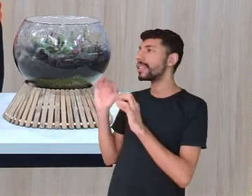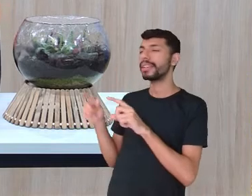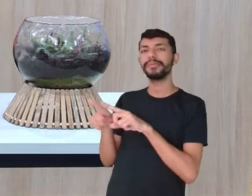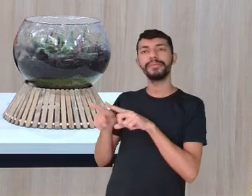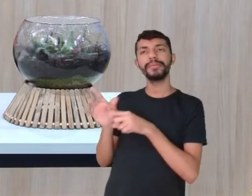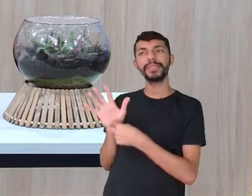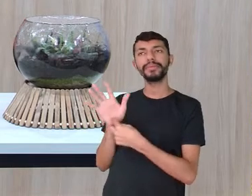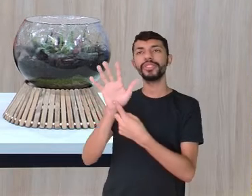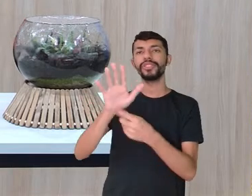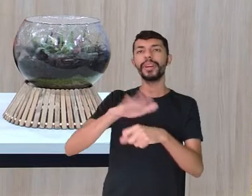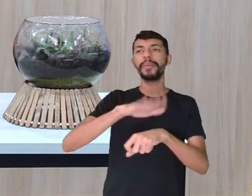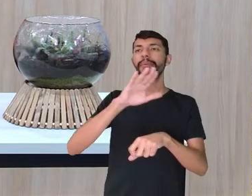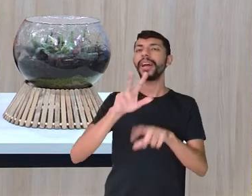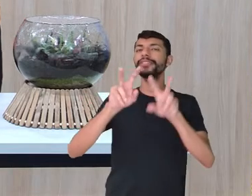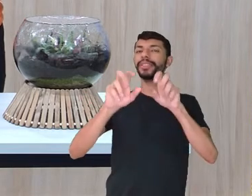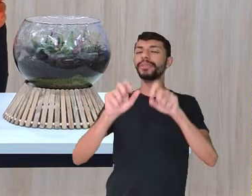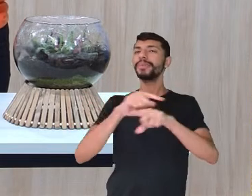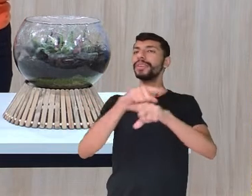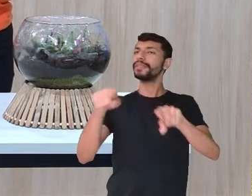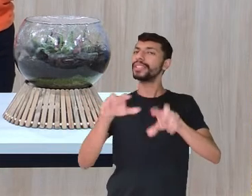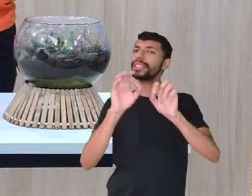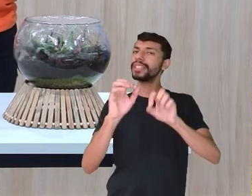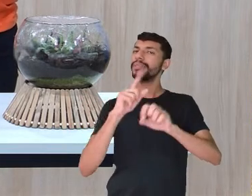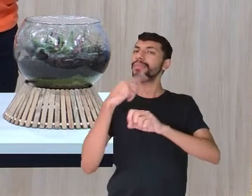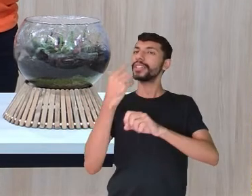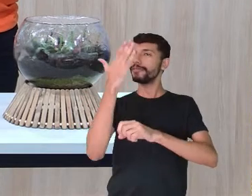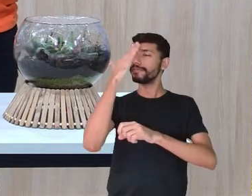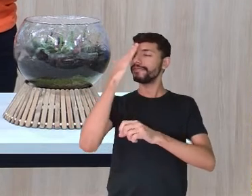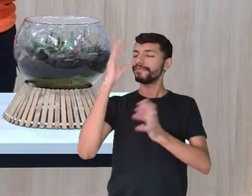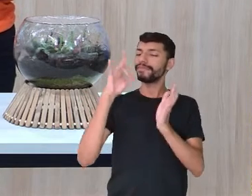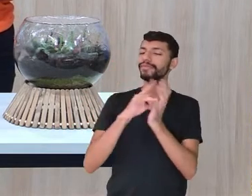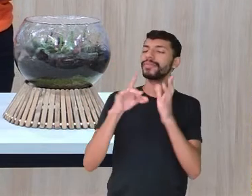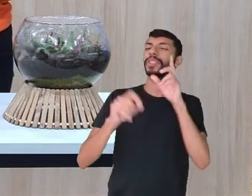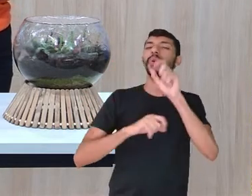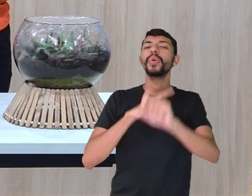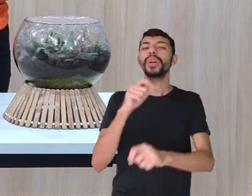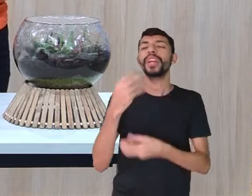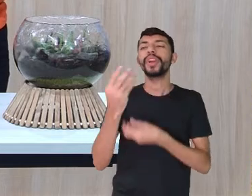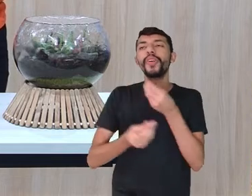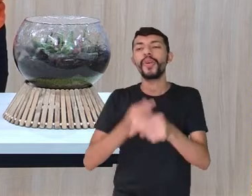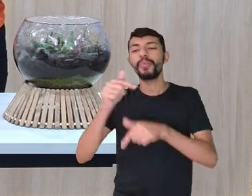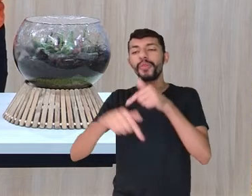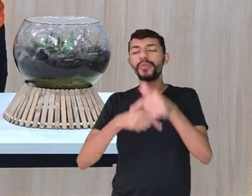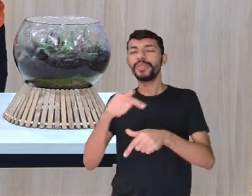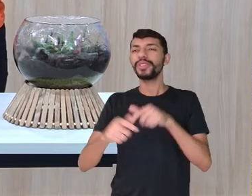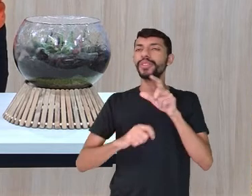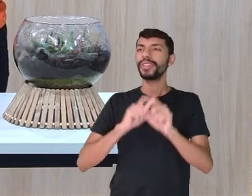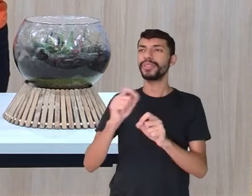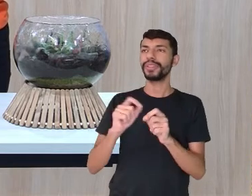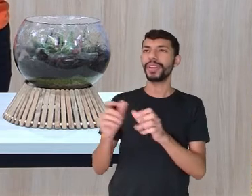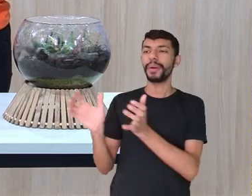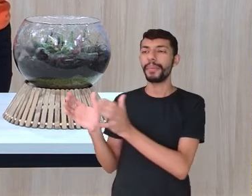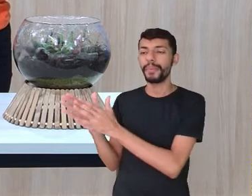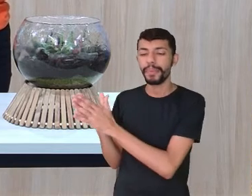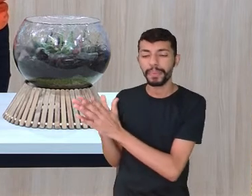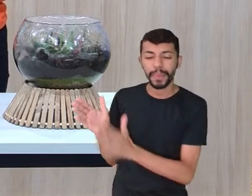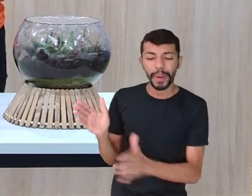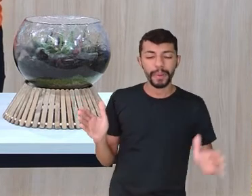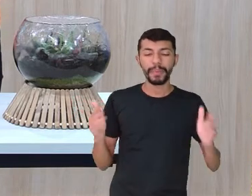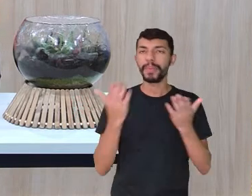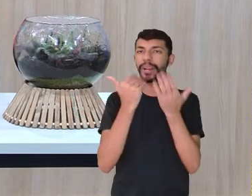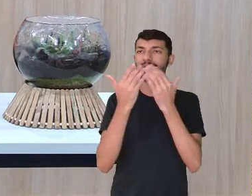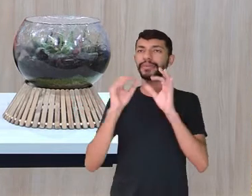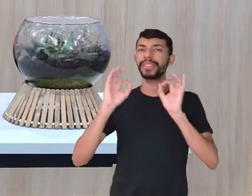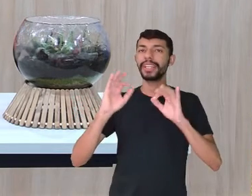mais assuntos também para vocês, para a gente saber realmente como funciona essa cadeia alimentar. Então, desde